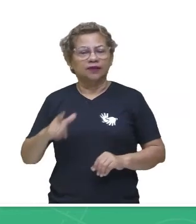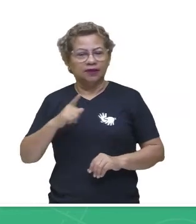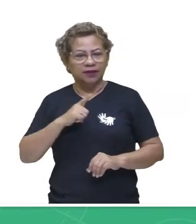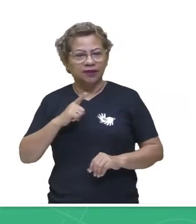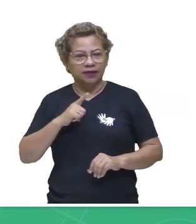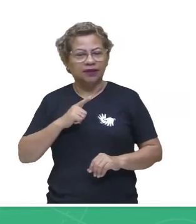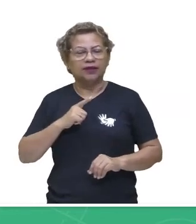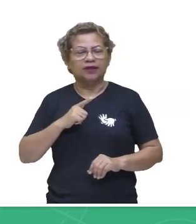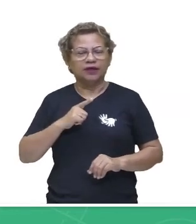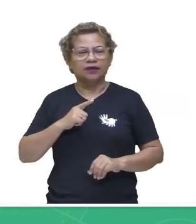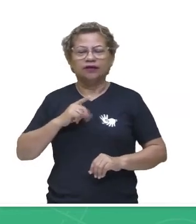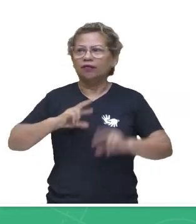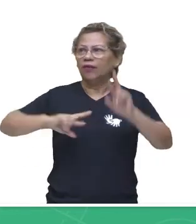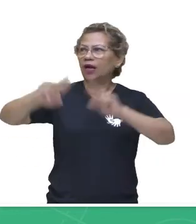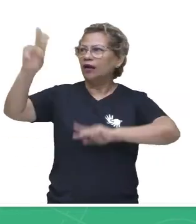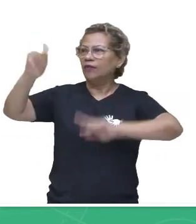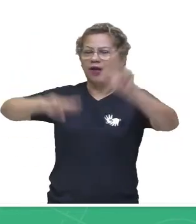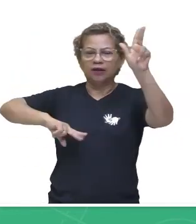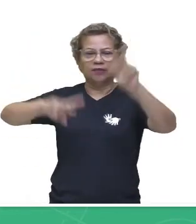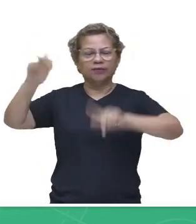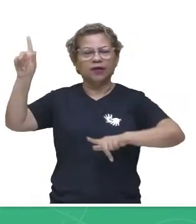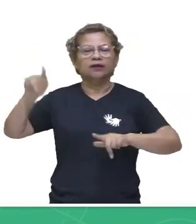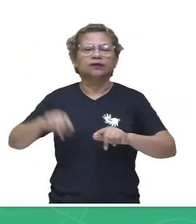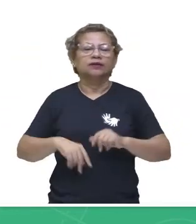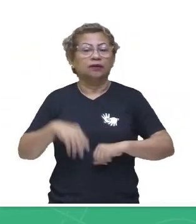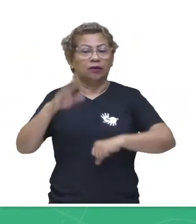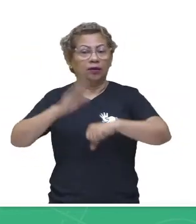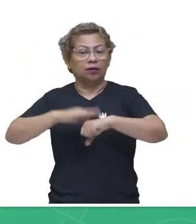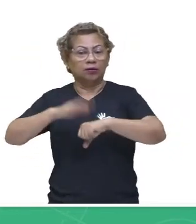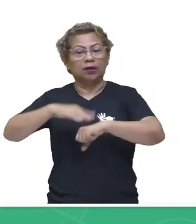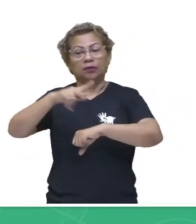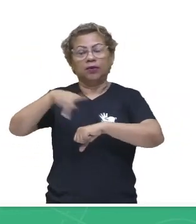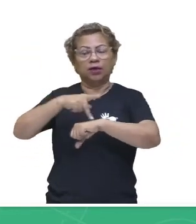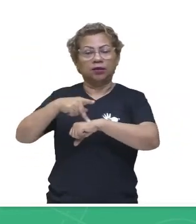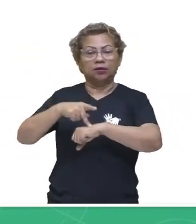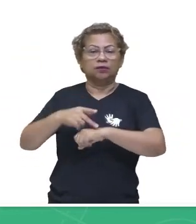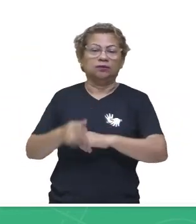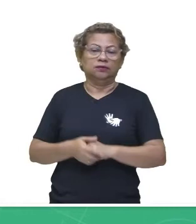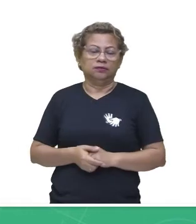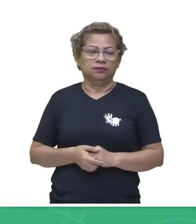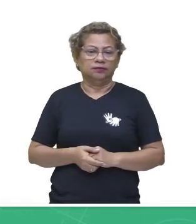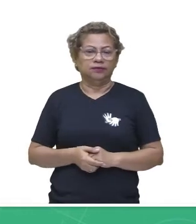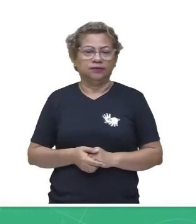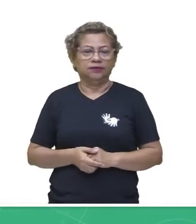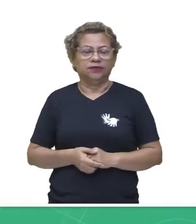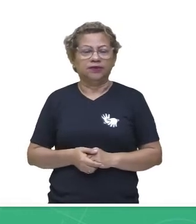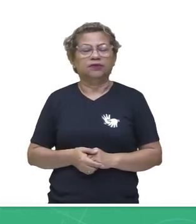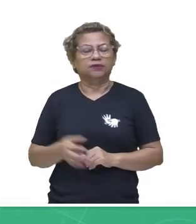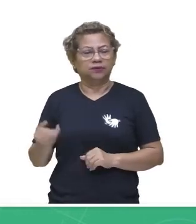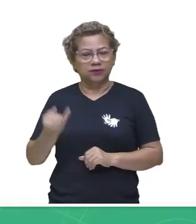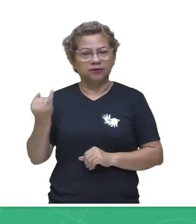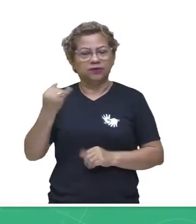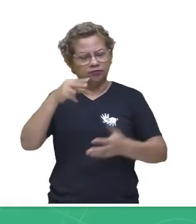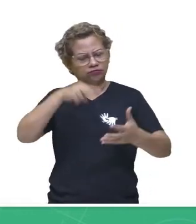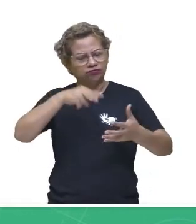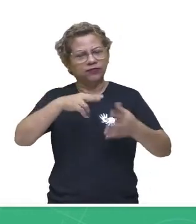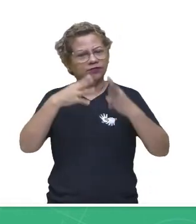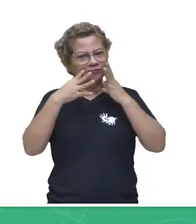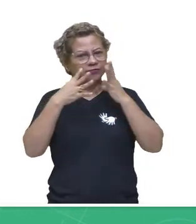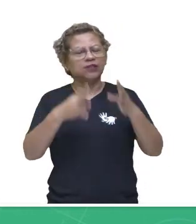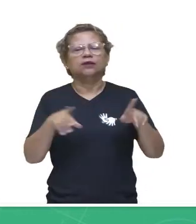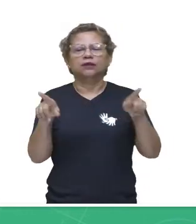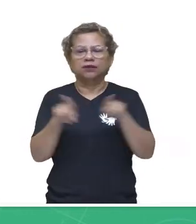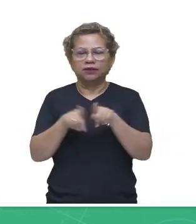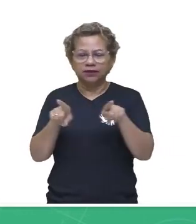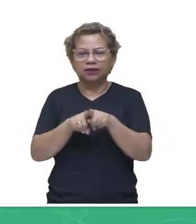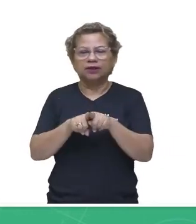um desentendimento entre as potências europeias, certo? Então, como vocês já sabem, esse é um assunto muito pontual e também, né, que os